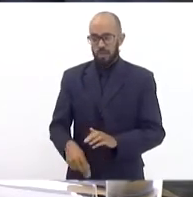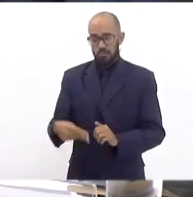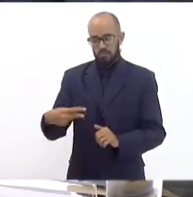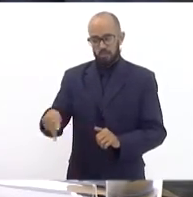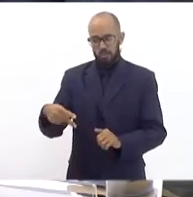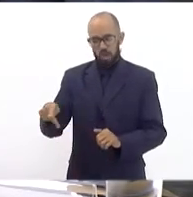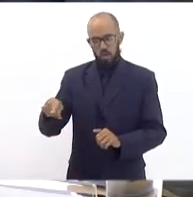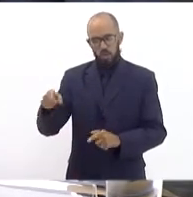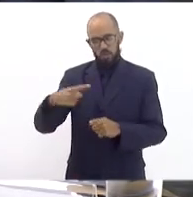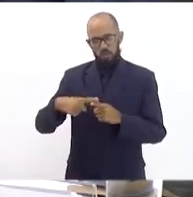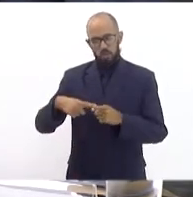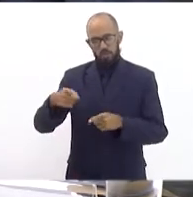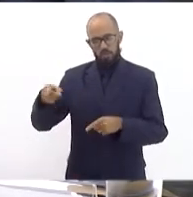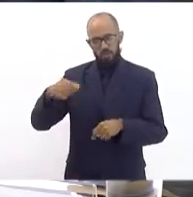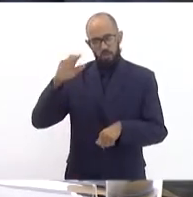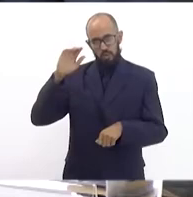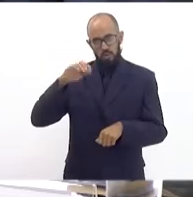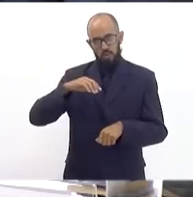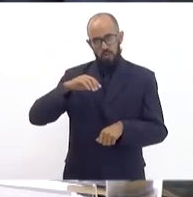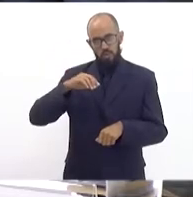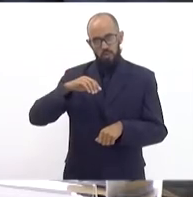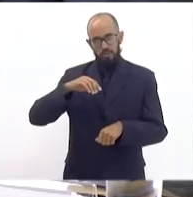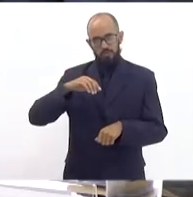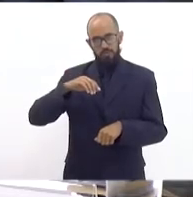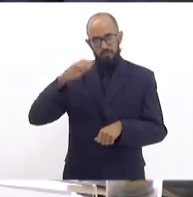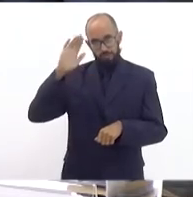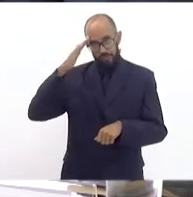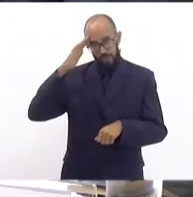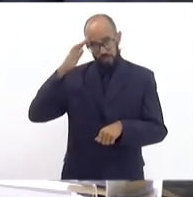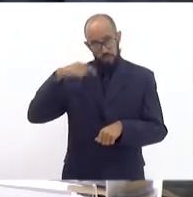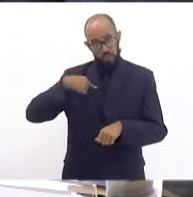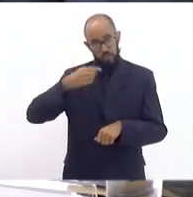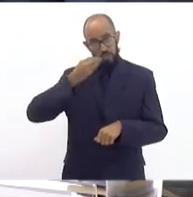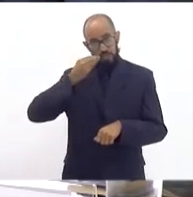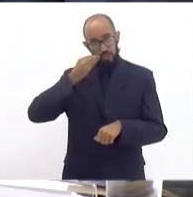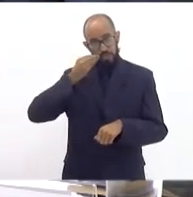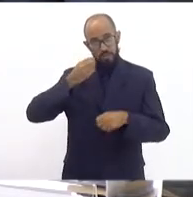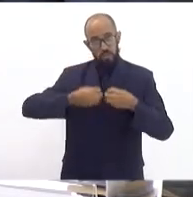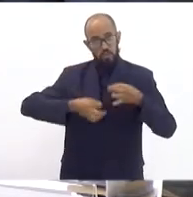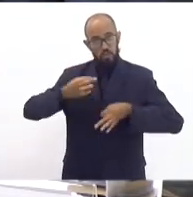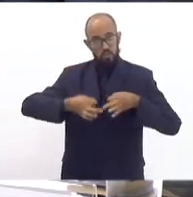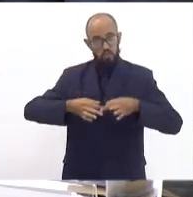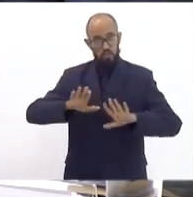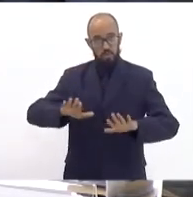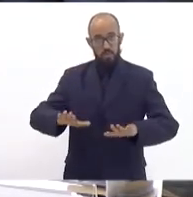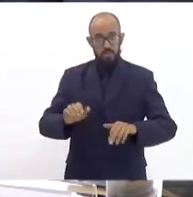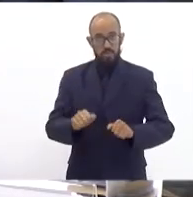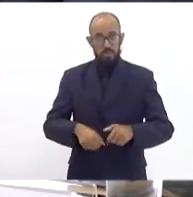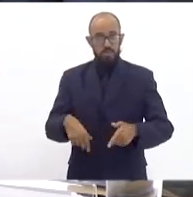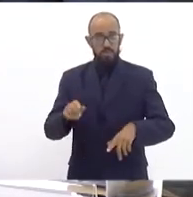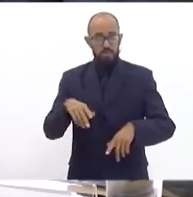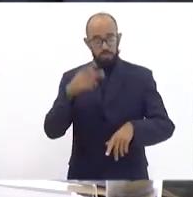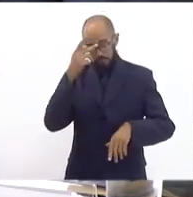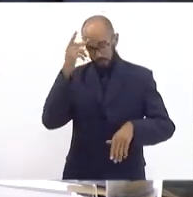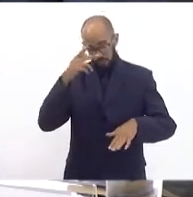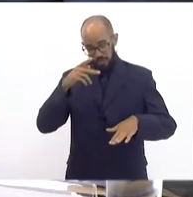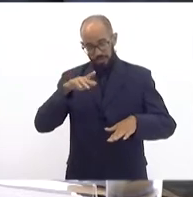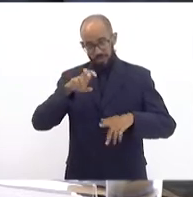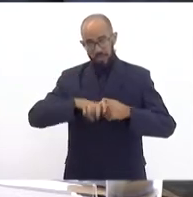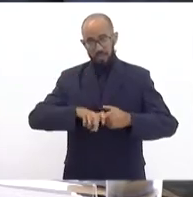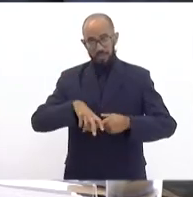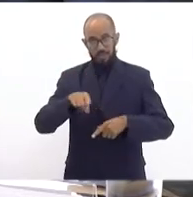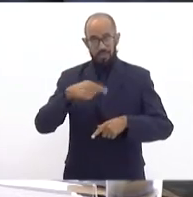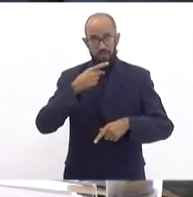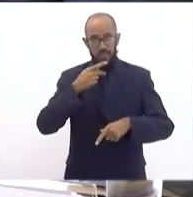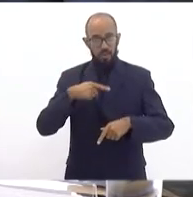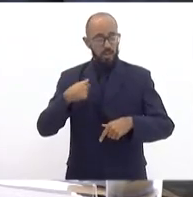mostrando conhecimento, eu tento ser o máximo justo possível. O cidadão senta, na maioria das vezes, tem que ser, olha, queria dizer que eu estou